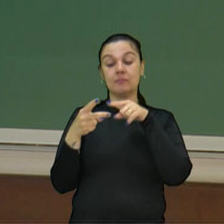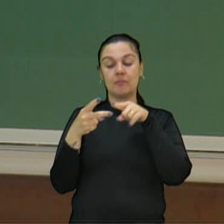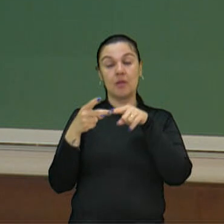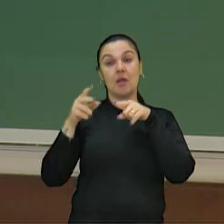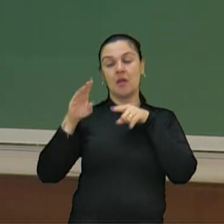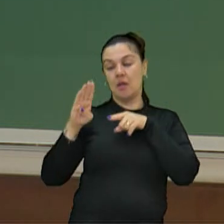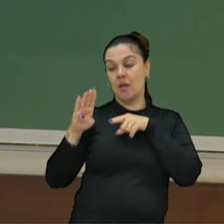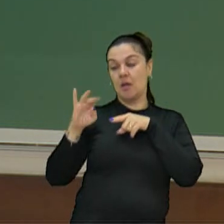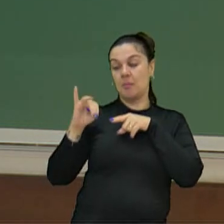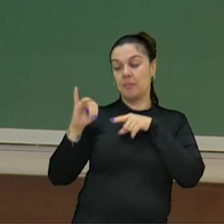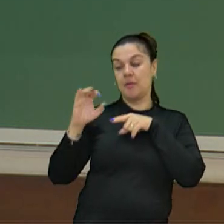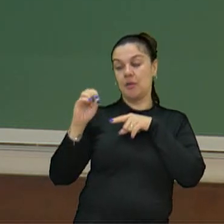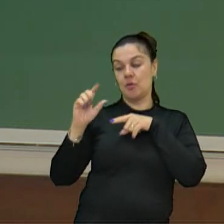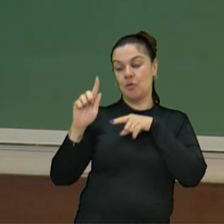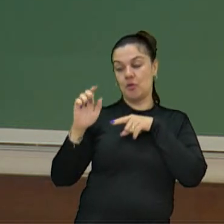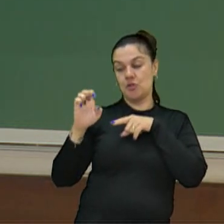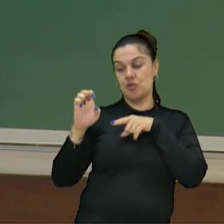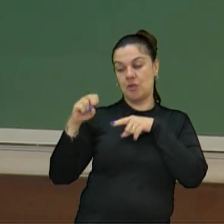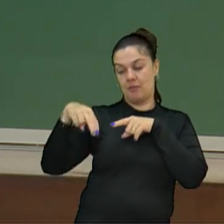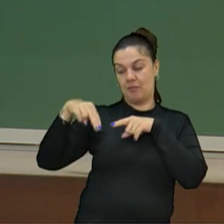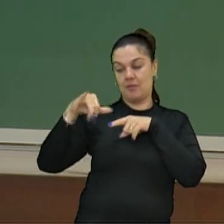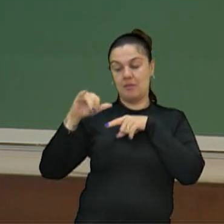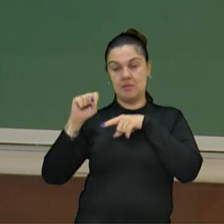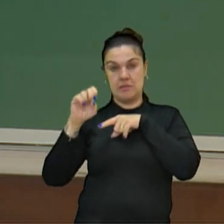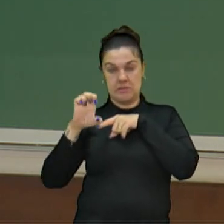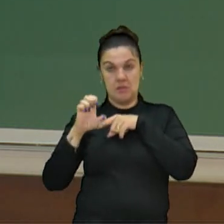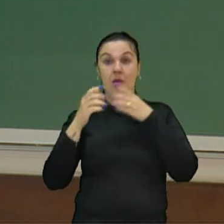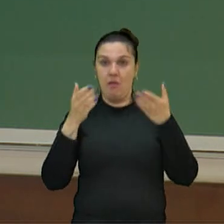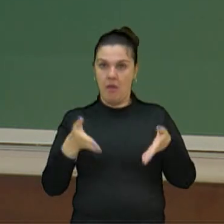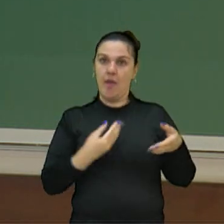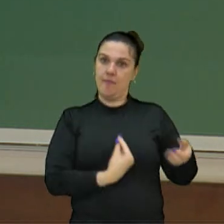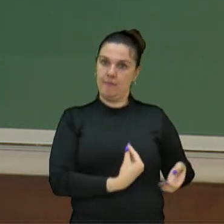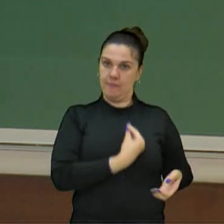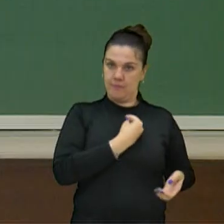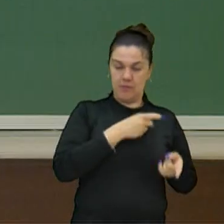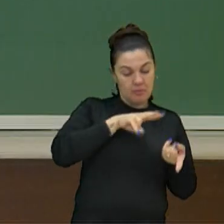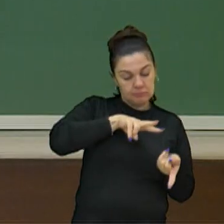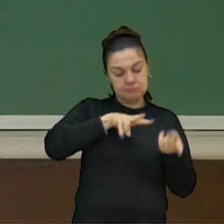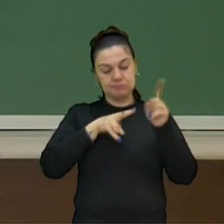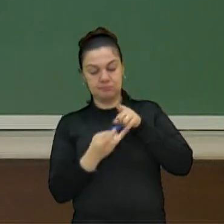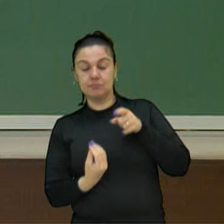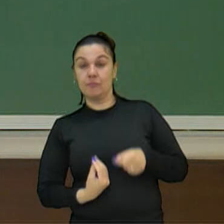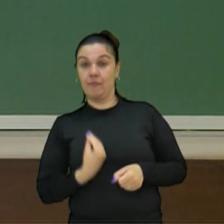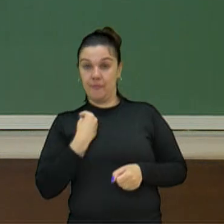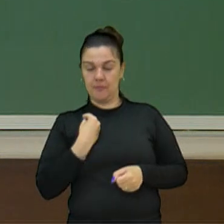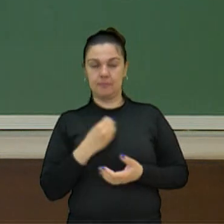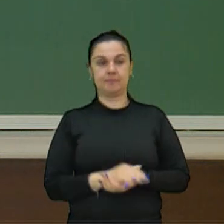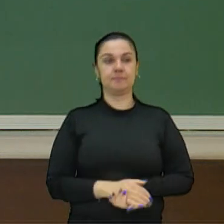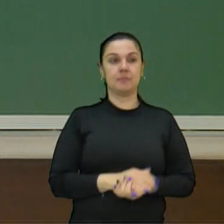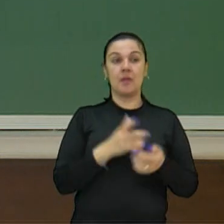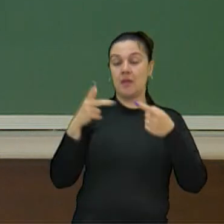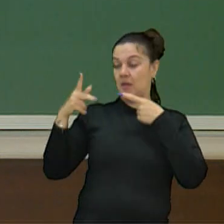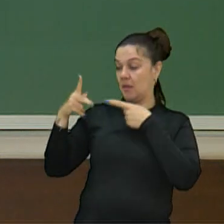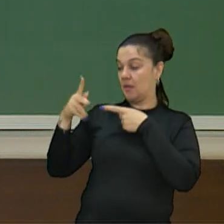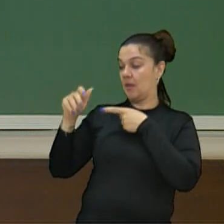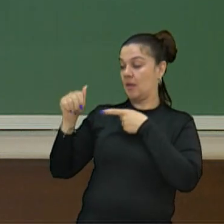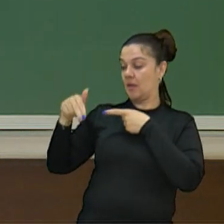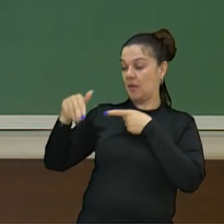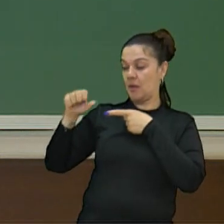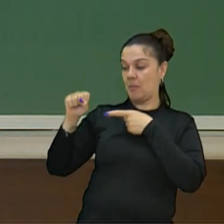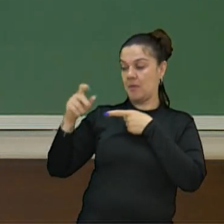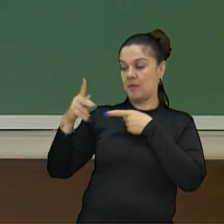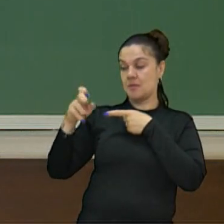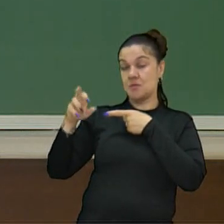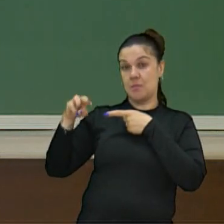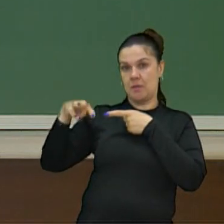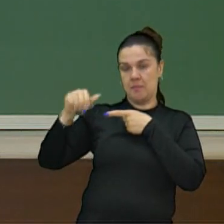que é a mais aceita. Um ser vivo só se origina de outro ser vivo. E ainda a panspermia, a vida veio do espaço. Só que aqui a gente tem um problema,